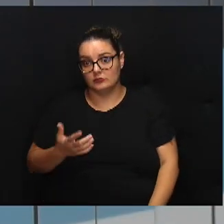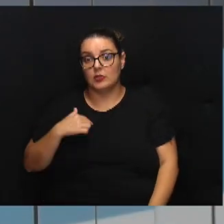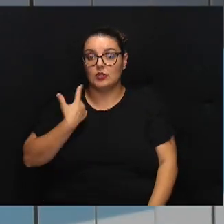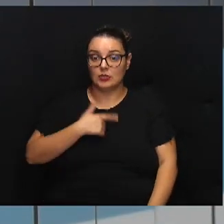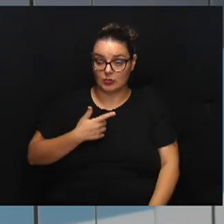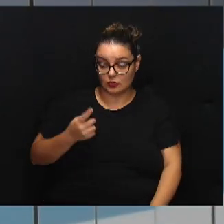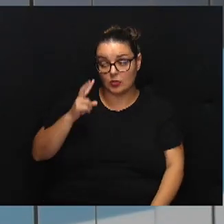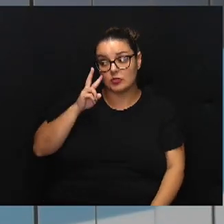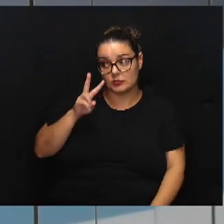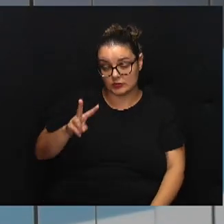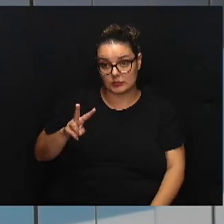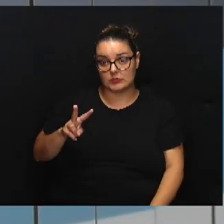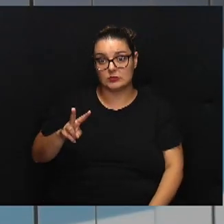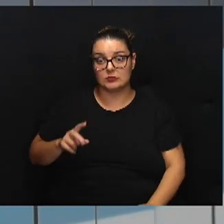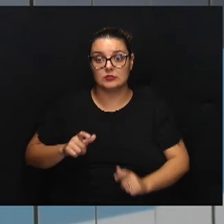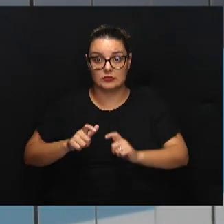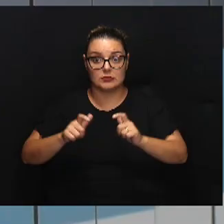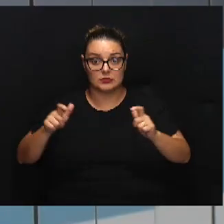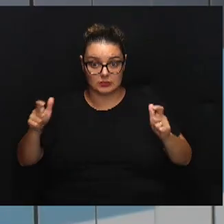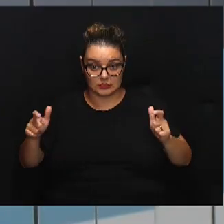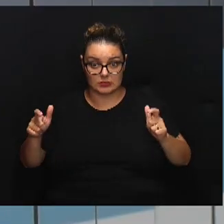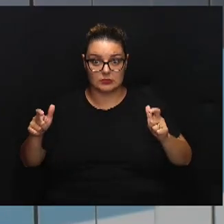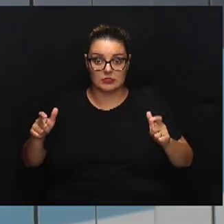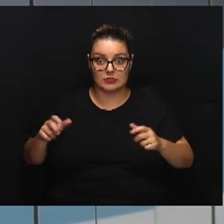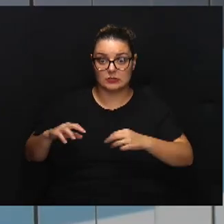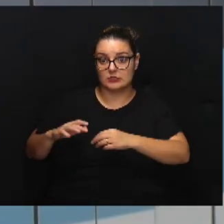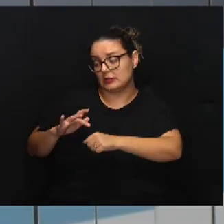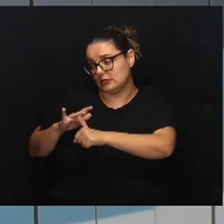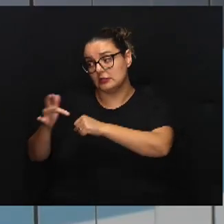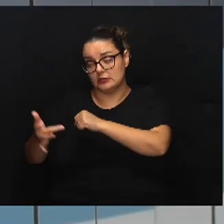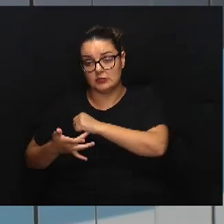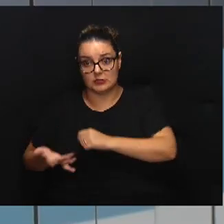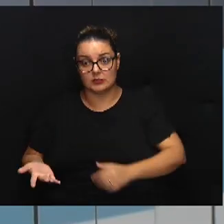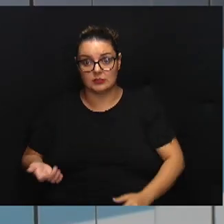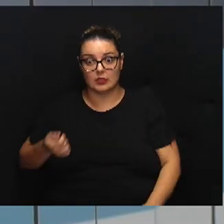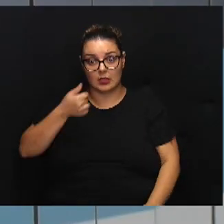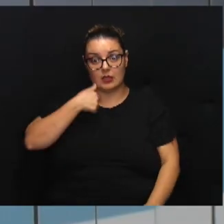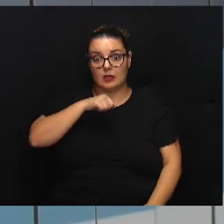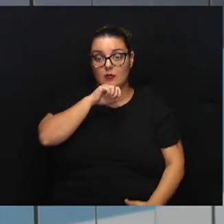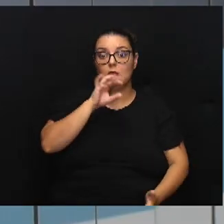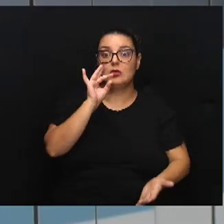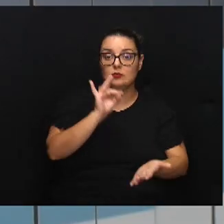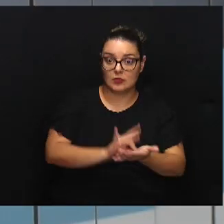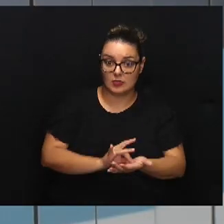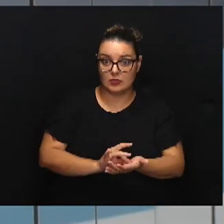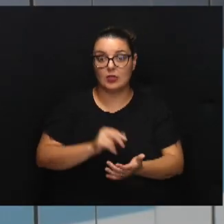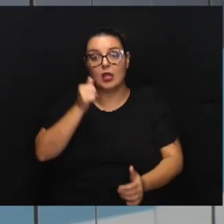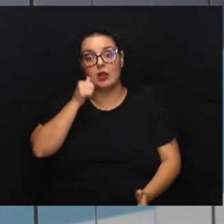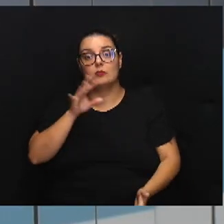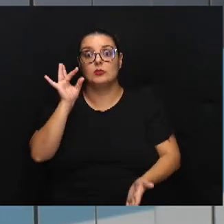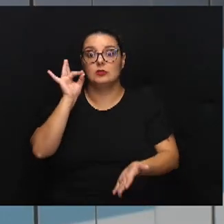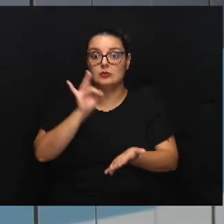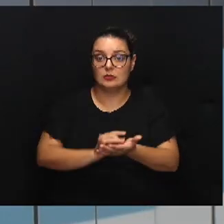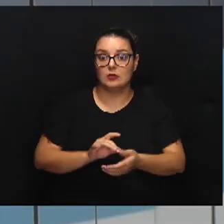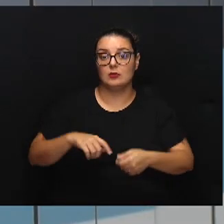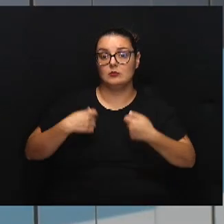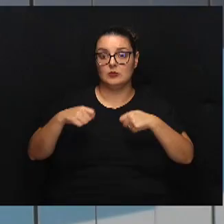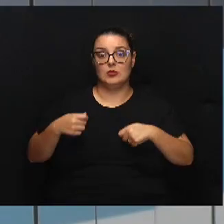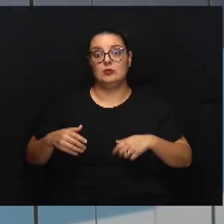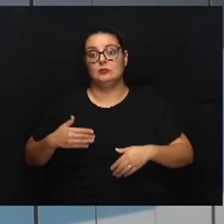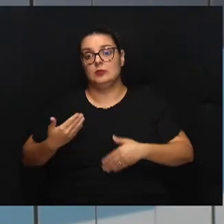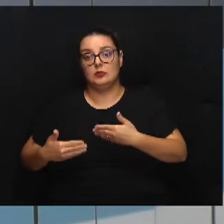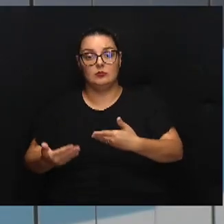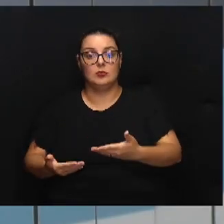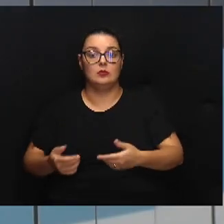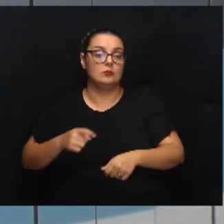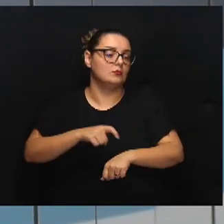visto crescente nas redes, que a mulher, para ela ser mãe de verdade, se ela é mulher de verdade, ela precisa passar por um